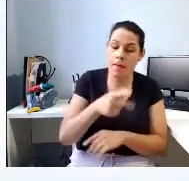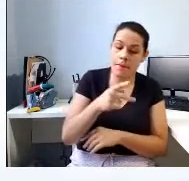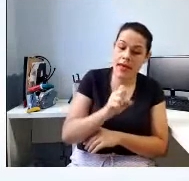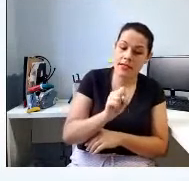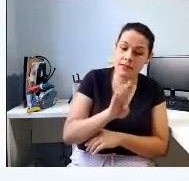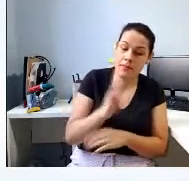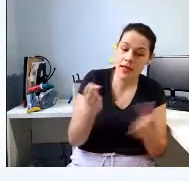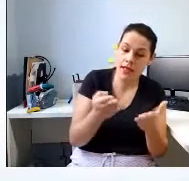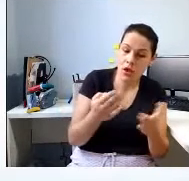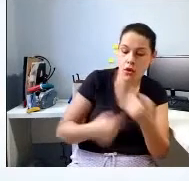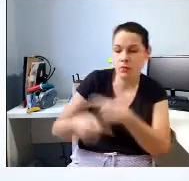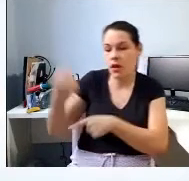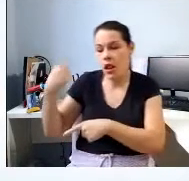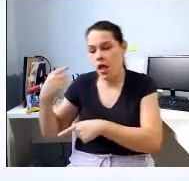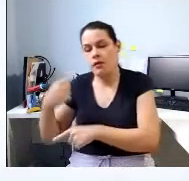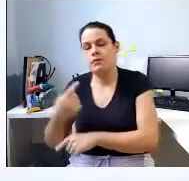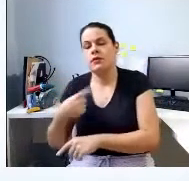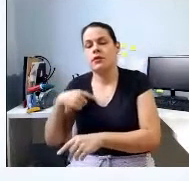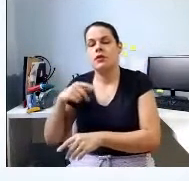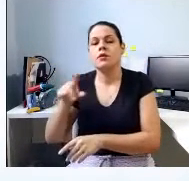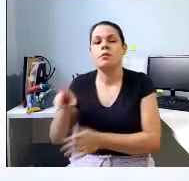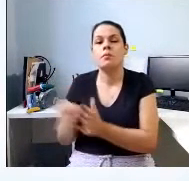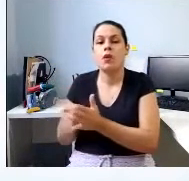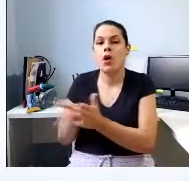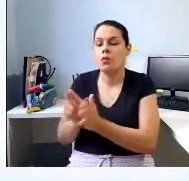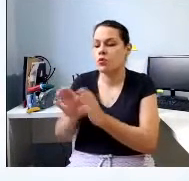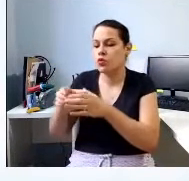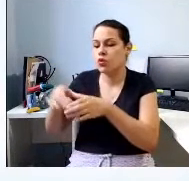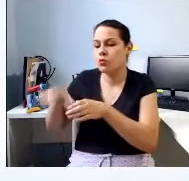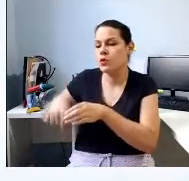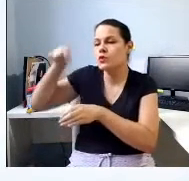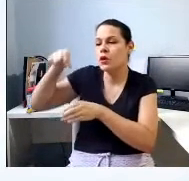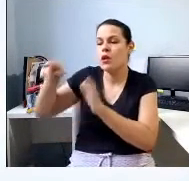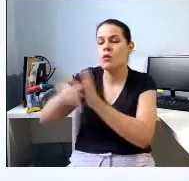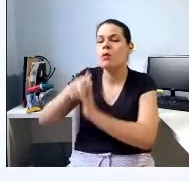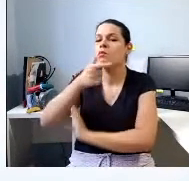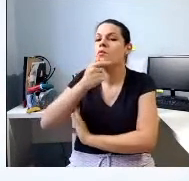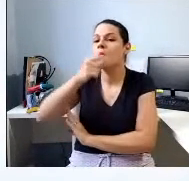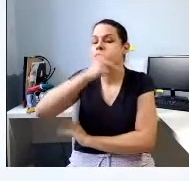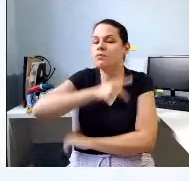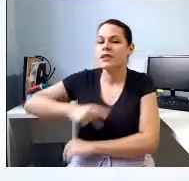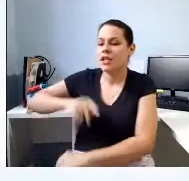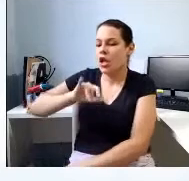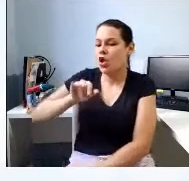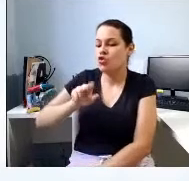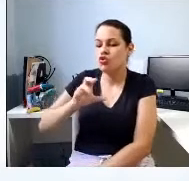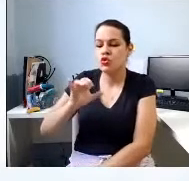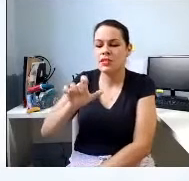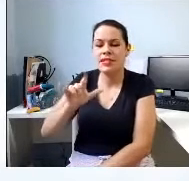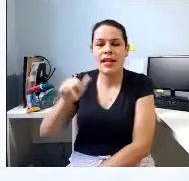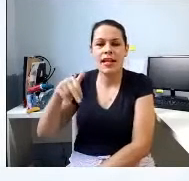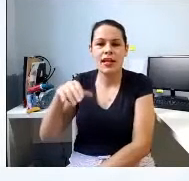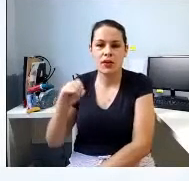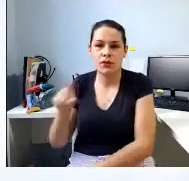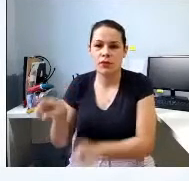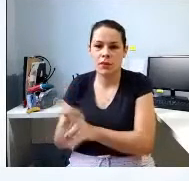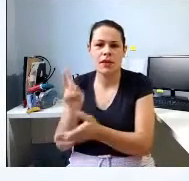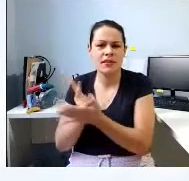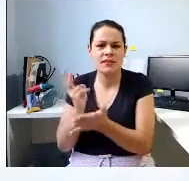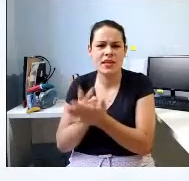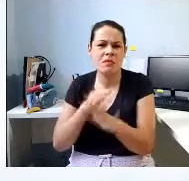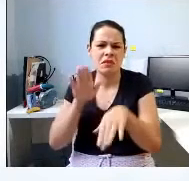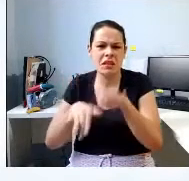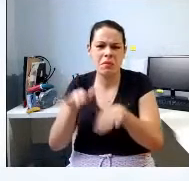o PSD que elegeu o Juscelino, que é um partido pendular, que pendulava para a direita ou para a esquerda, dependendo